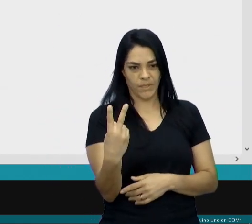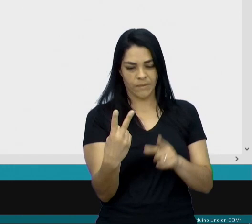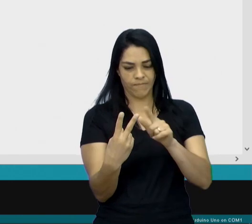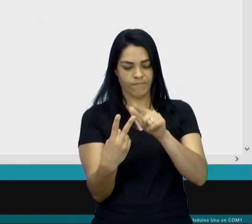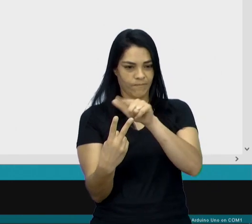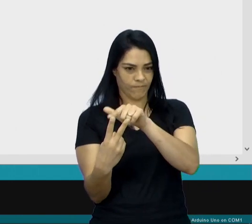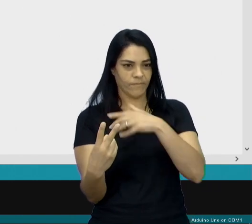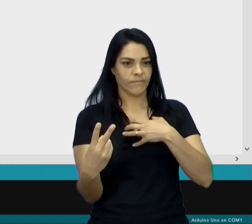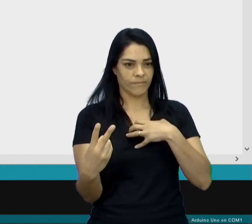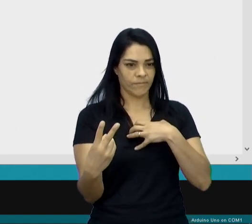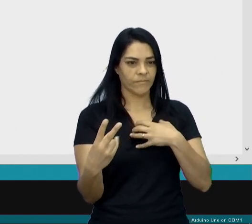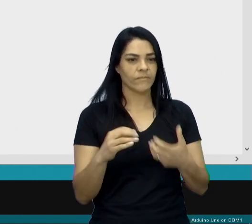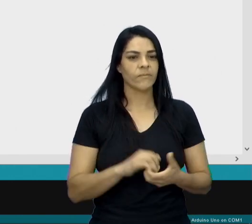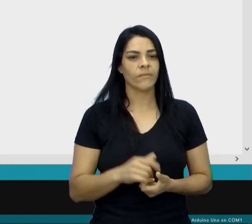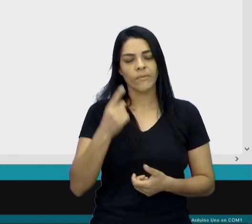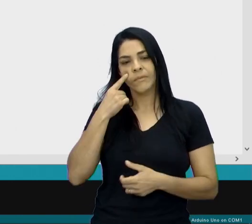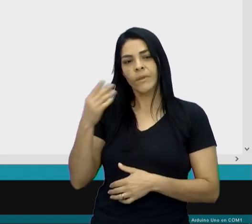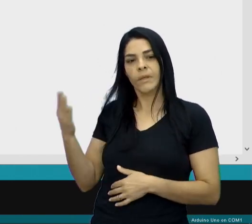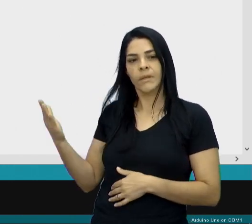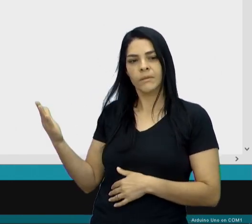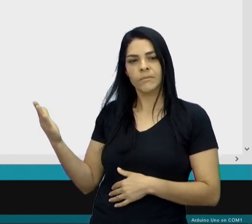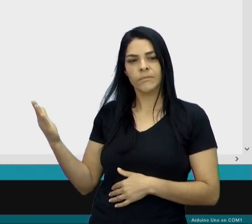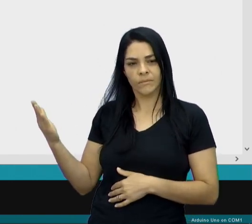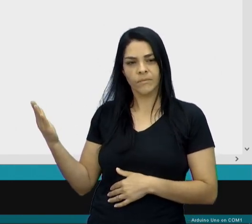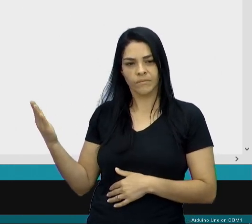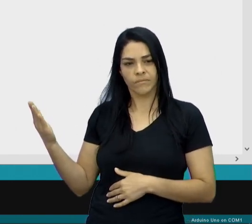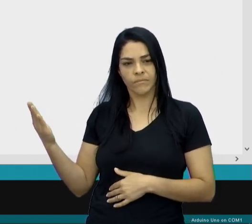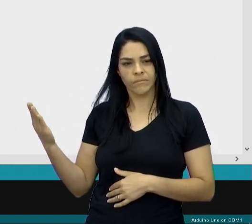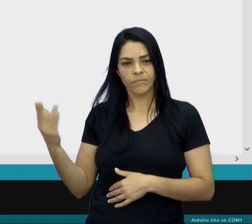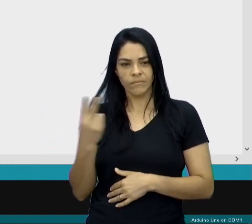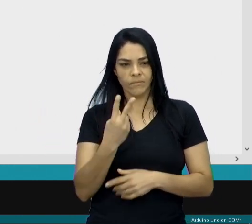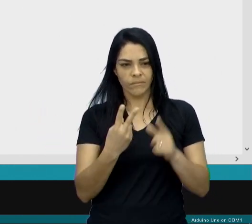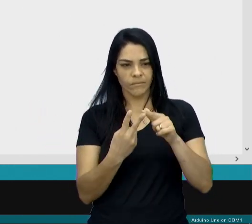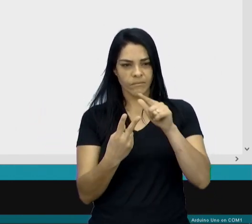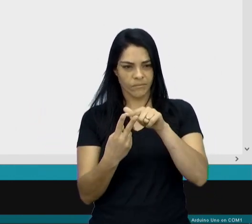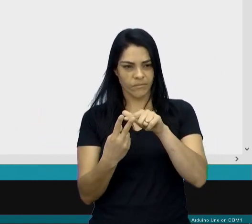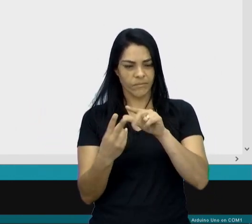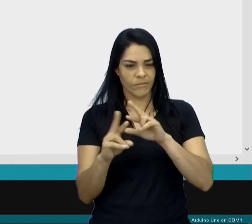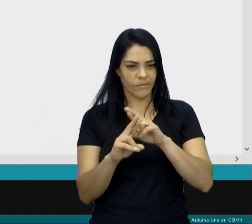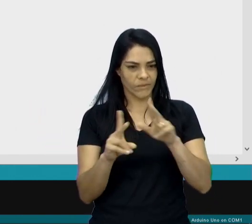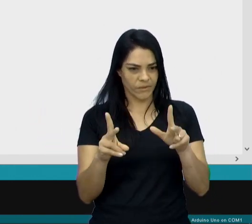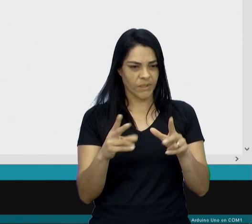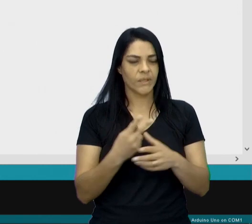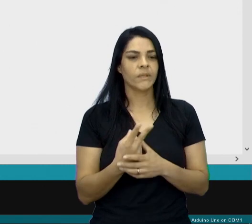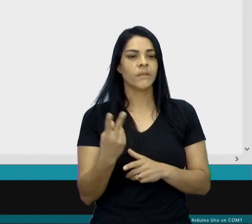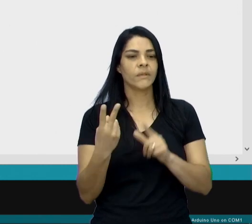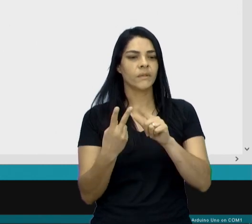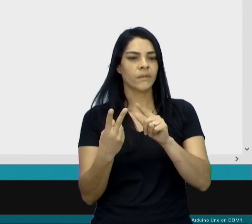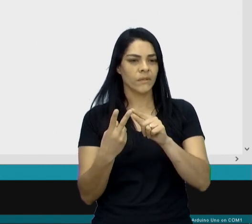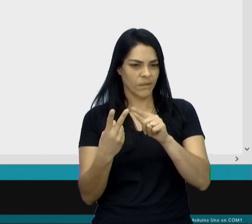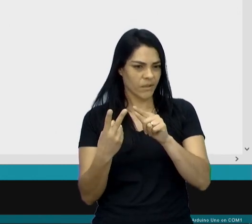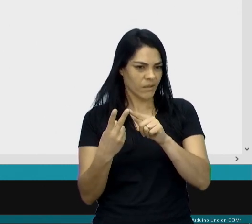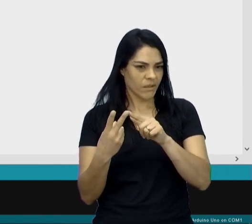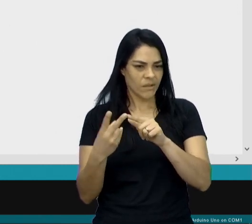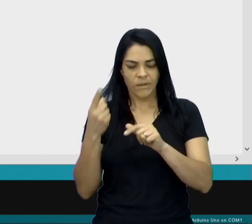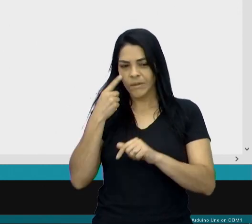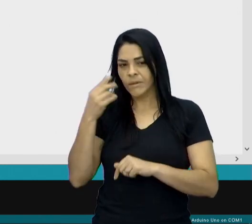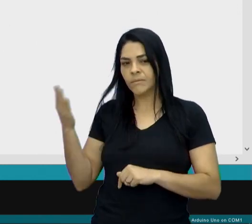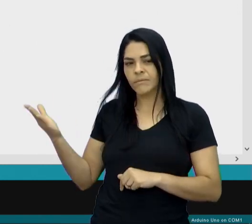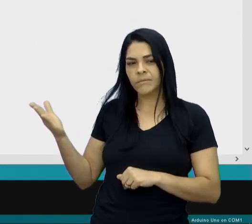o RandomSeed e o AnalogicRead. Veja, o RandomSeed é um comando que